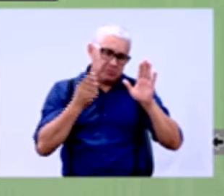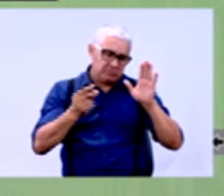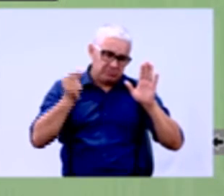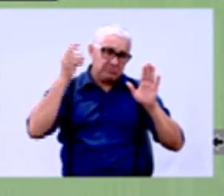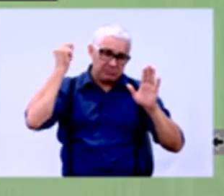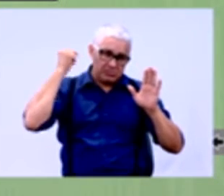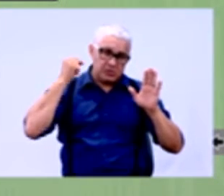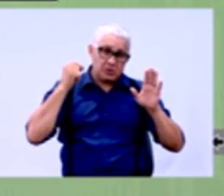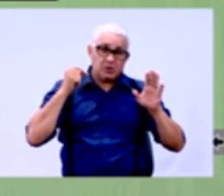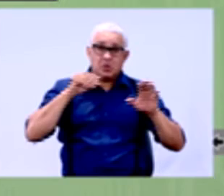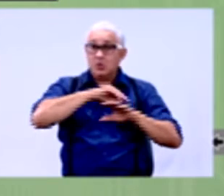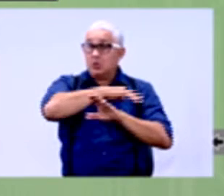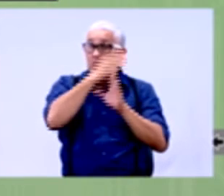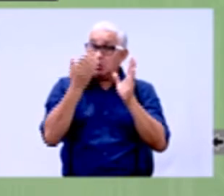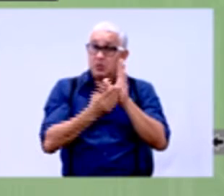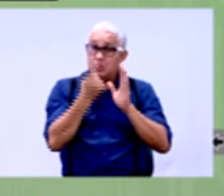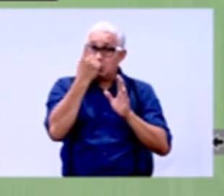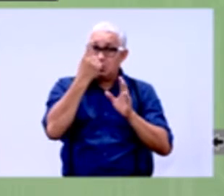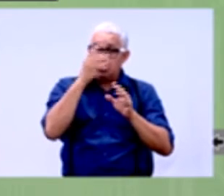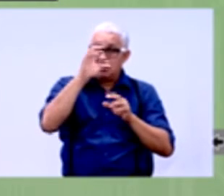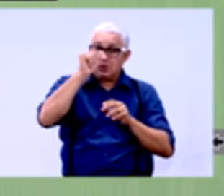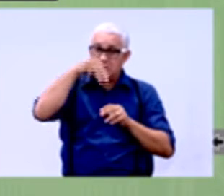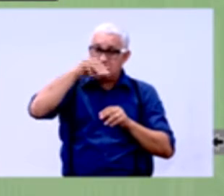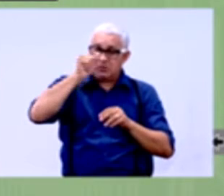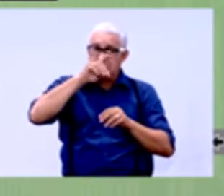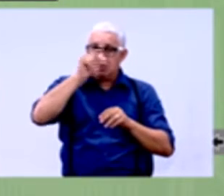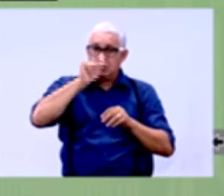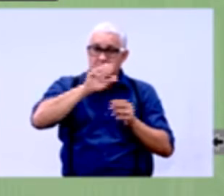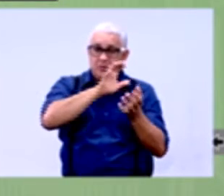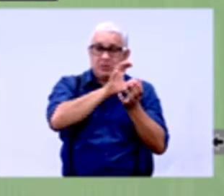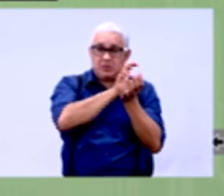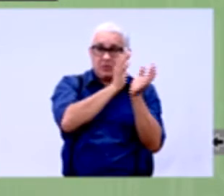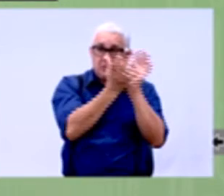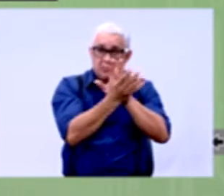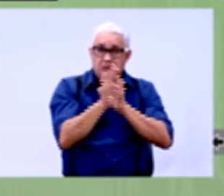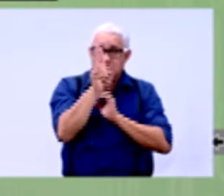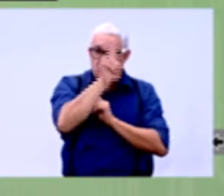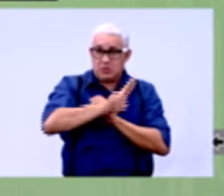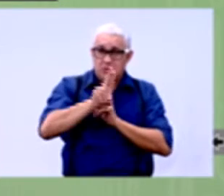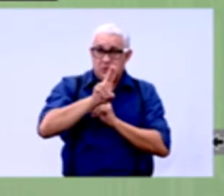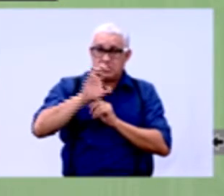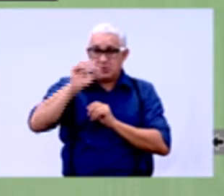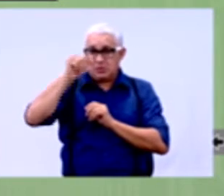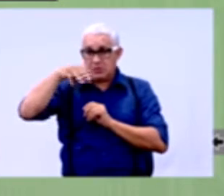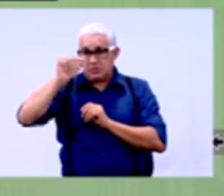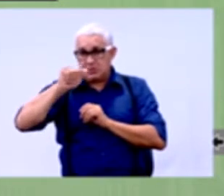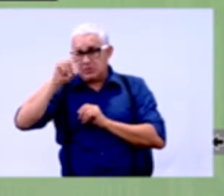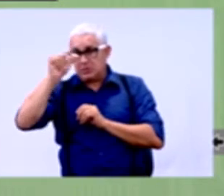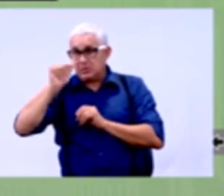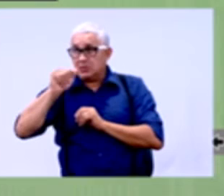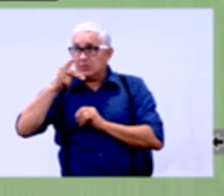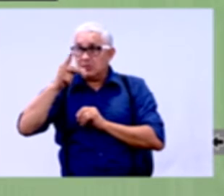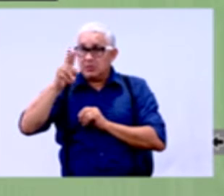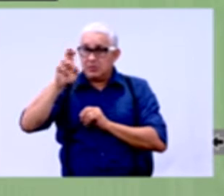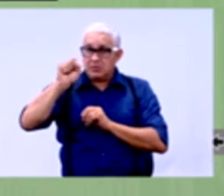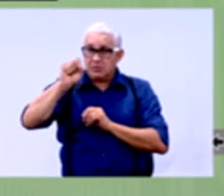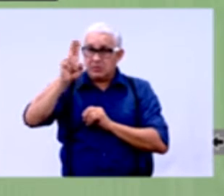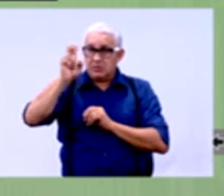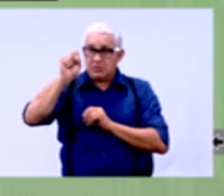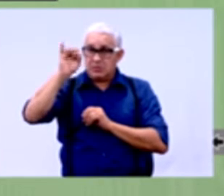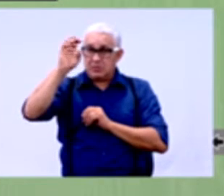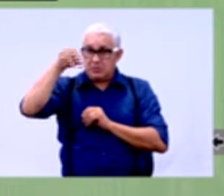tudo ficava numa única camada. Então nós tínhamos a interface com o usuário, a camada de persistência de negócio,